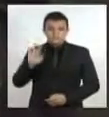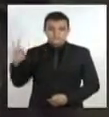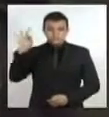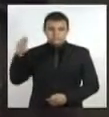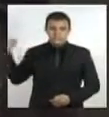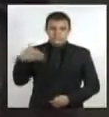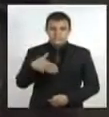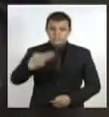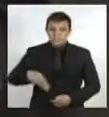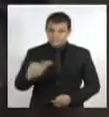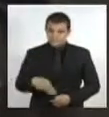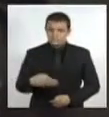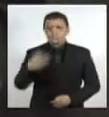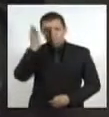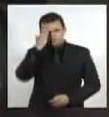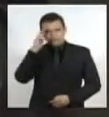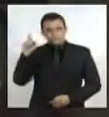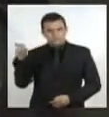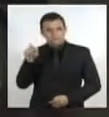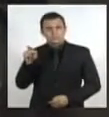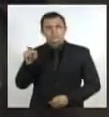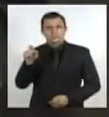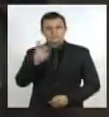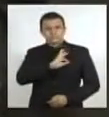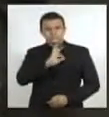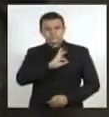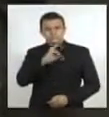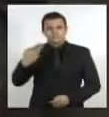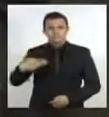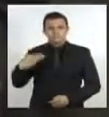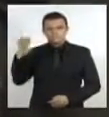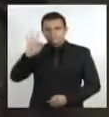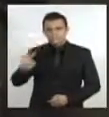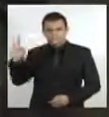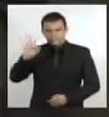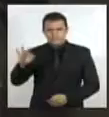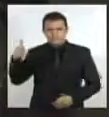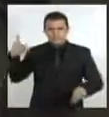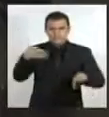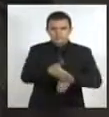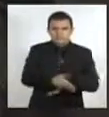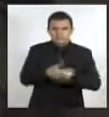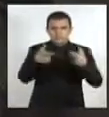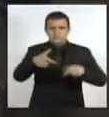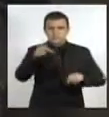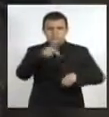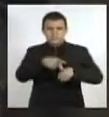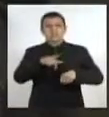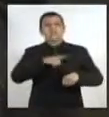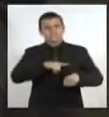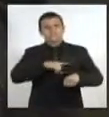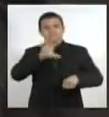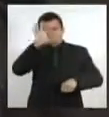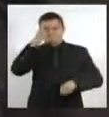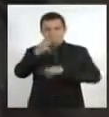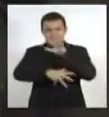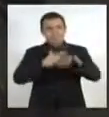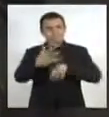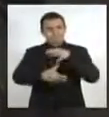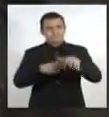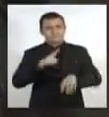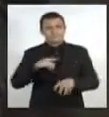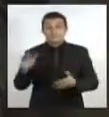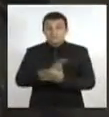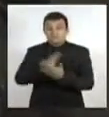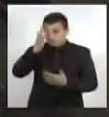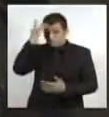Força Nacional dentro do presídio de Pedrinhas, aconteceram rebeliões. Então, eu acho que o que acontece hoje, muita gente não sabe